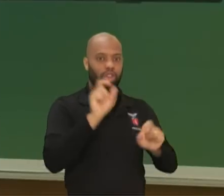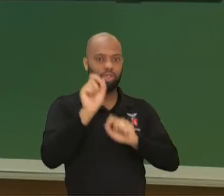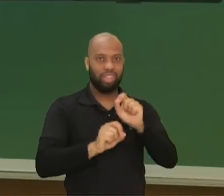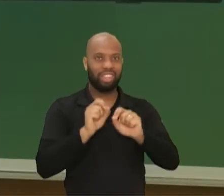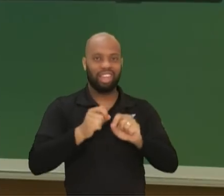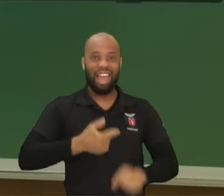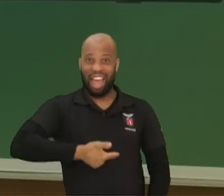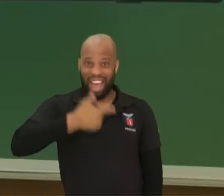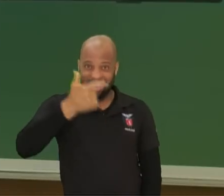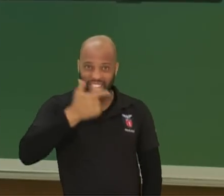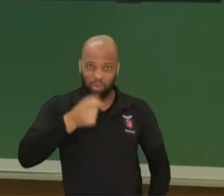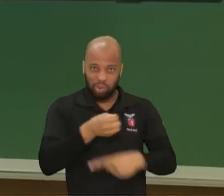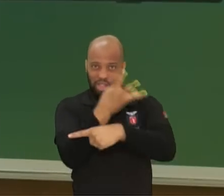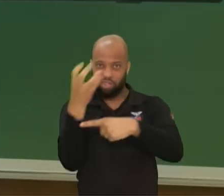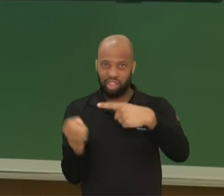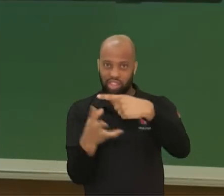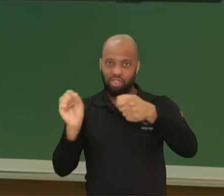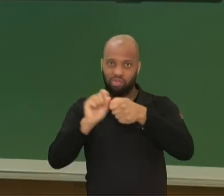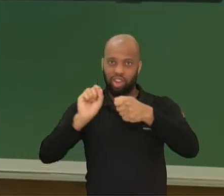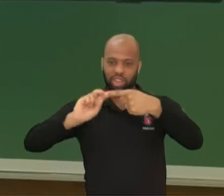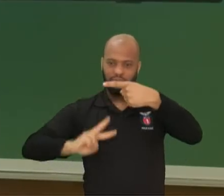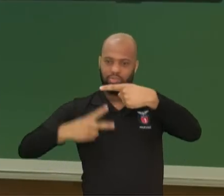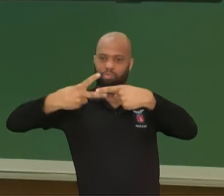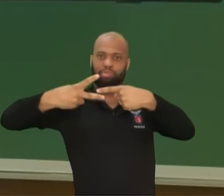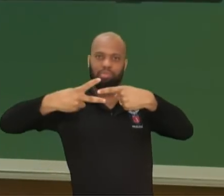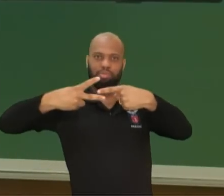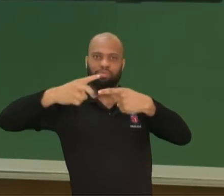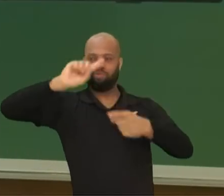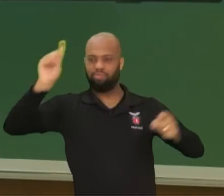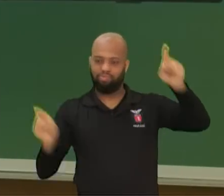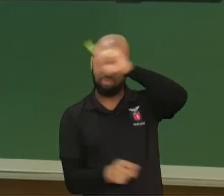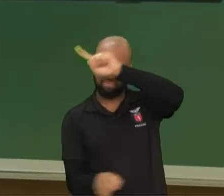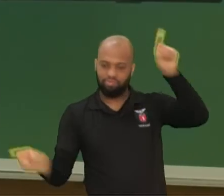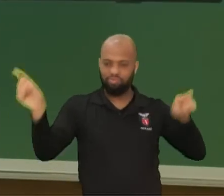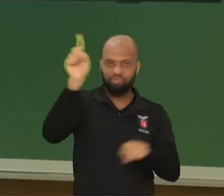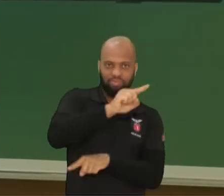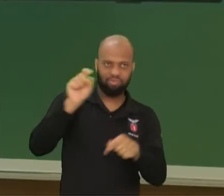da segunda. Então, só inverti essa segunda fração que está aqui embaixo.